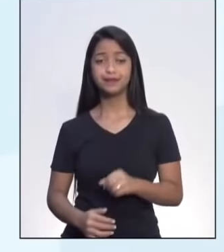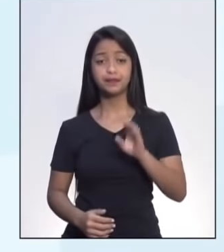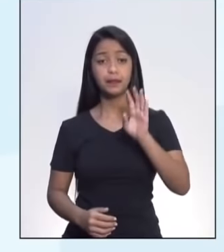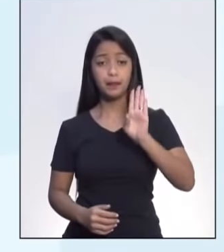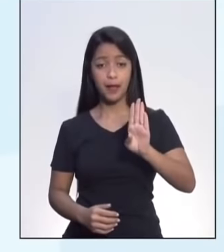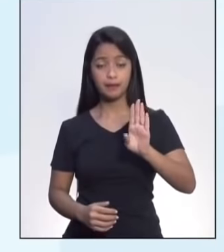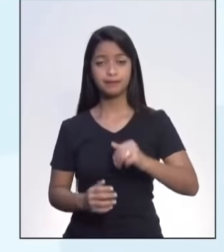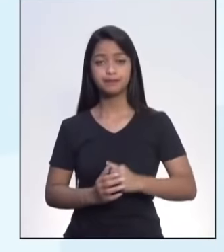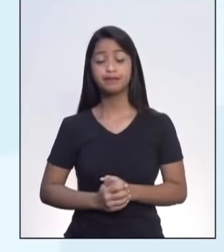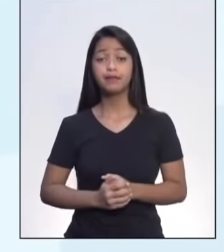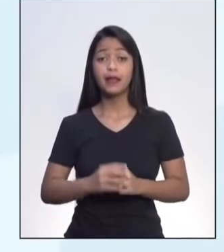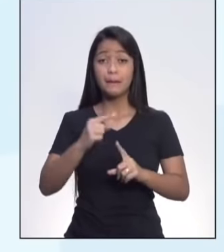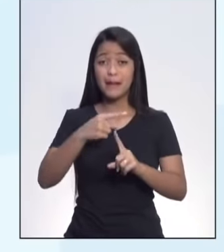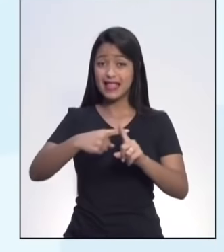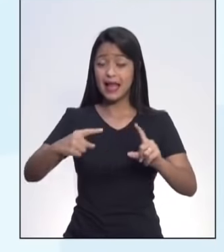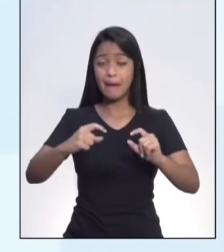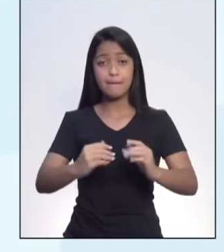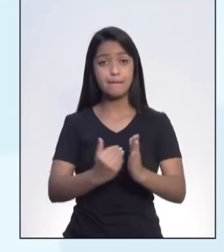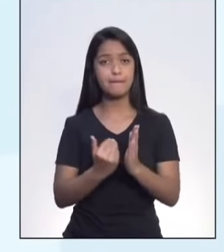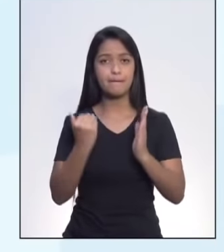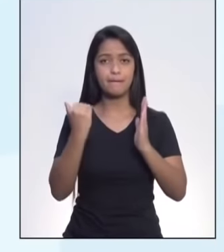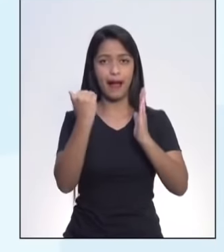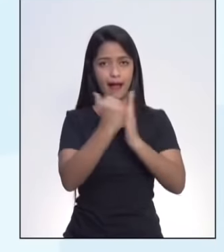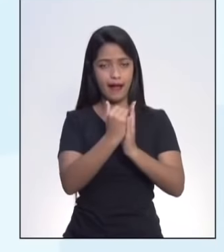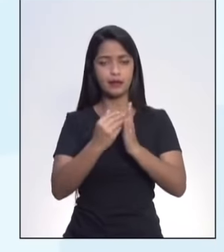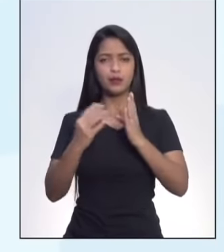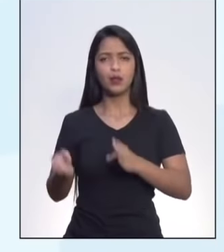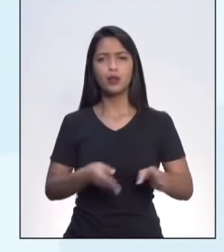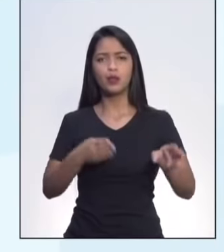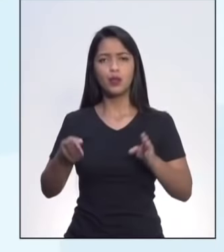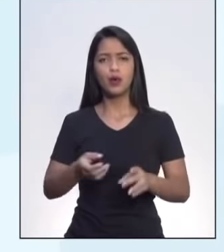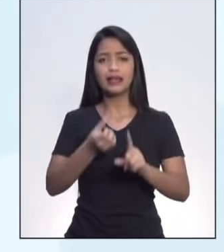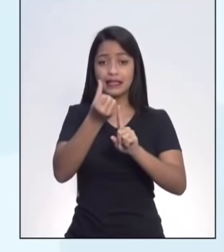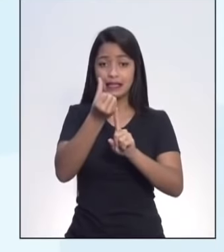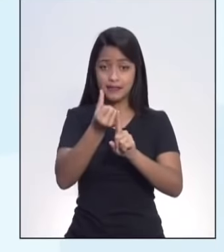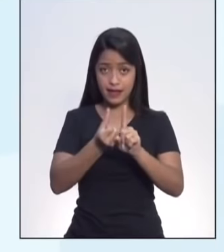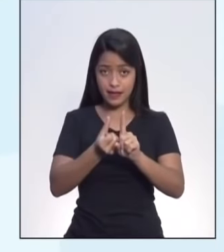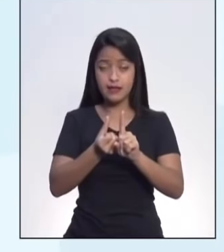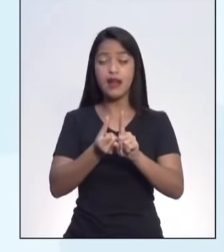metade da produção semestral